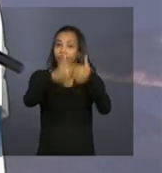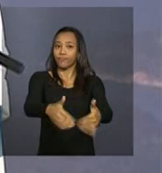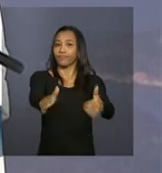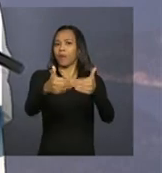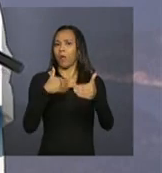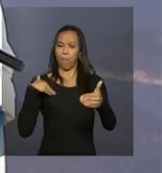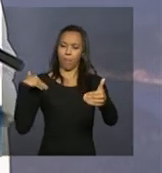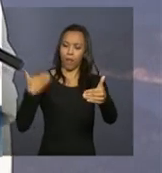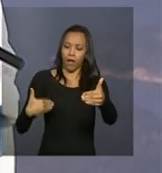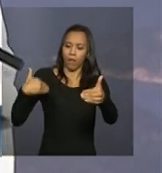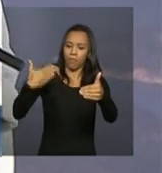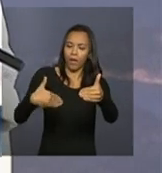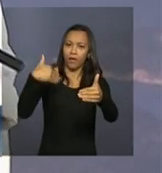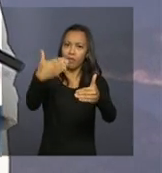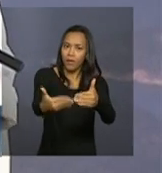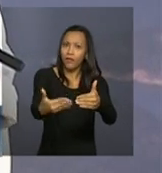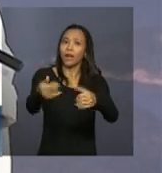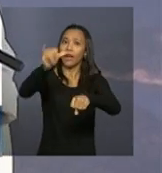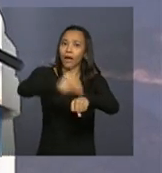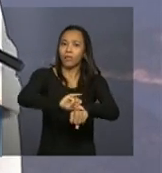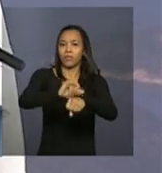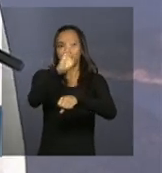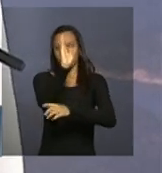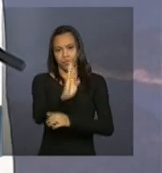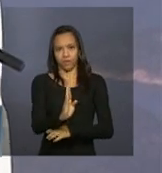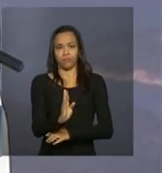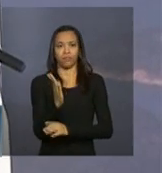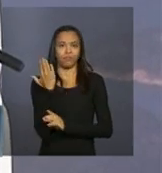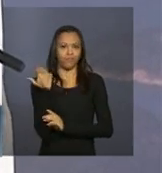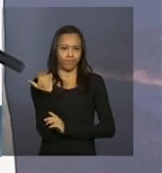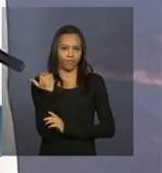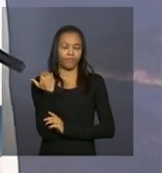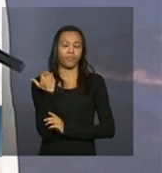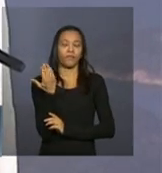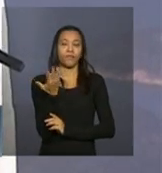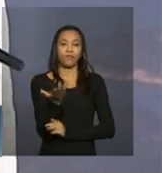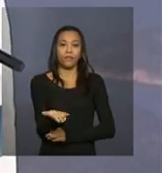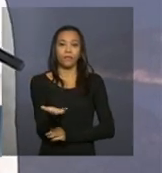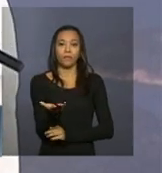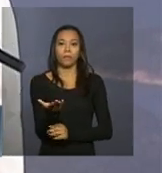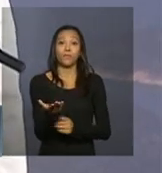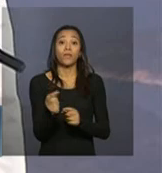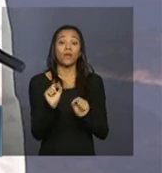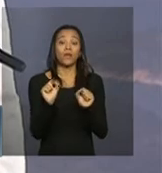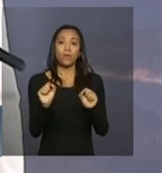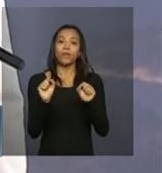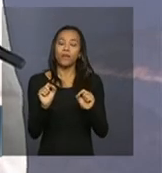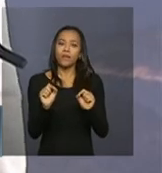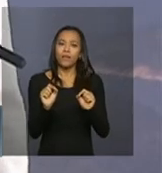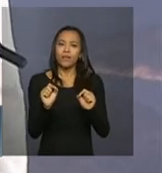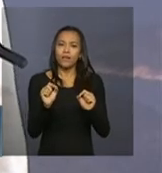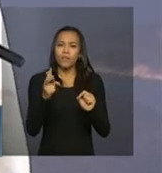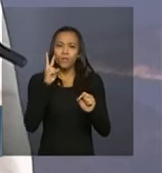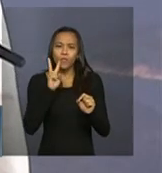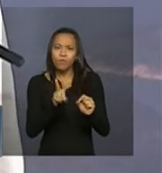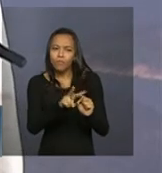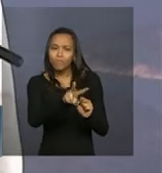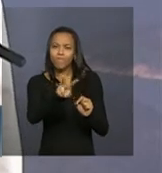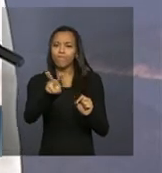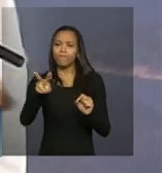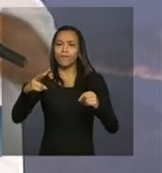E essa perimetral, presidente, ela simplesmente ela tapava a ligação da cidade com a sua razão de